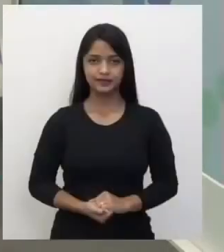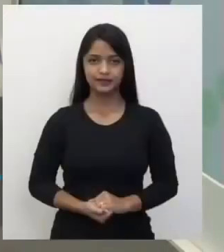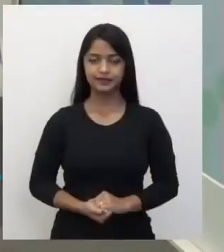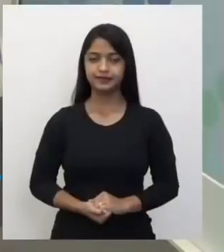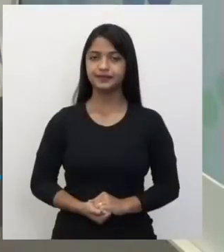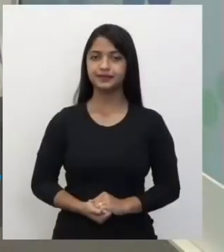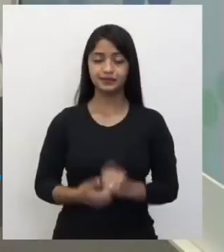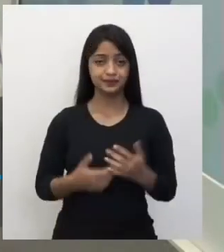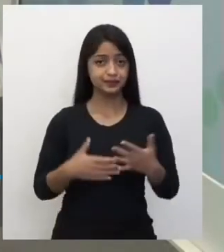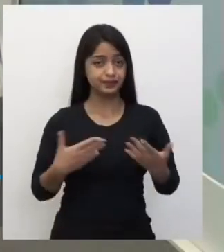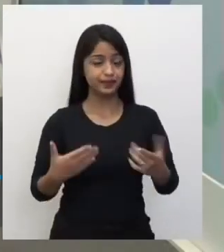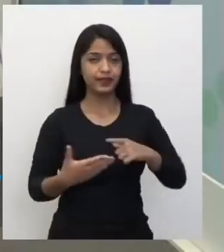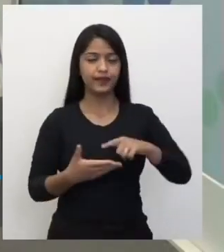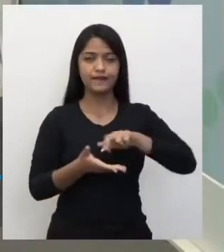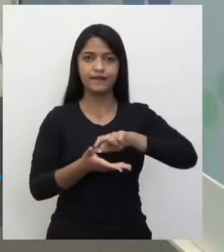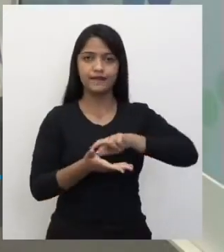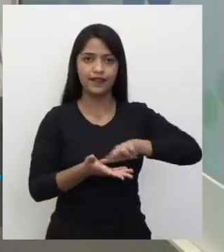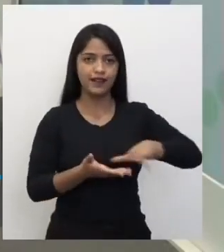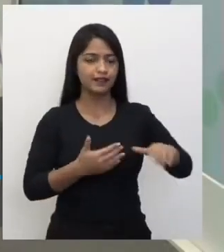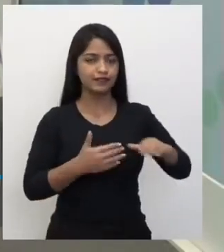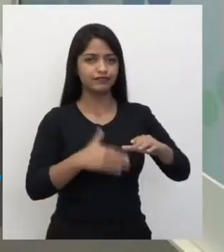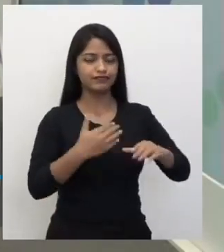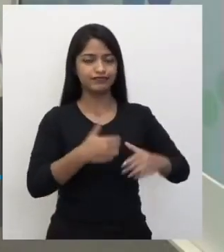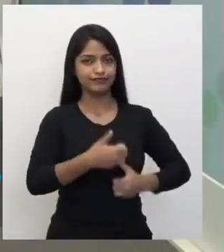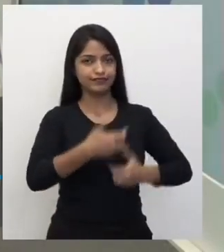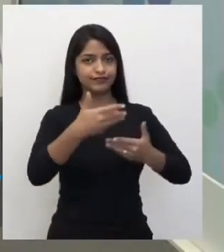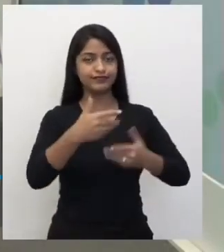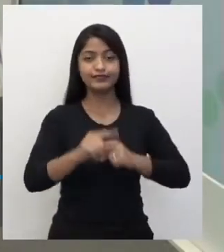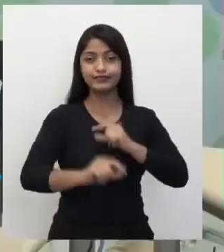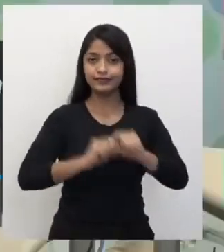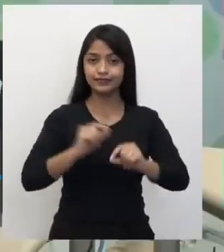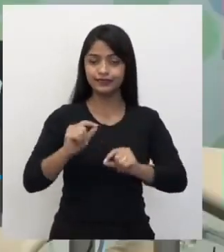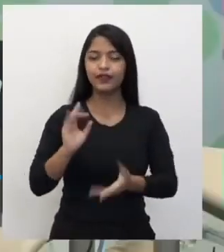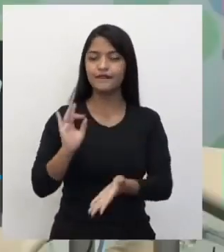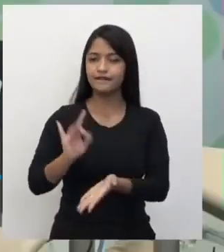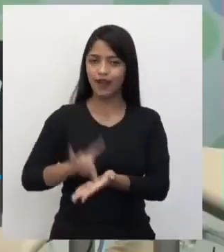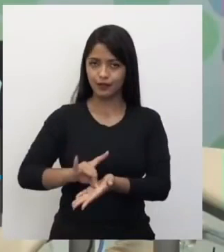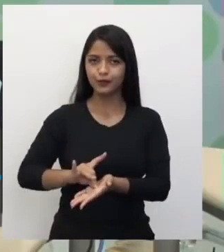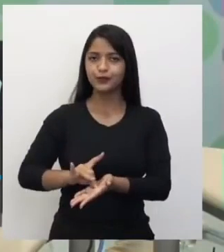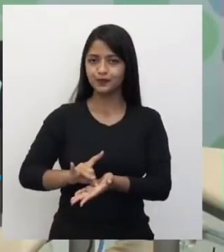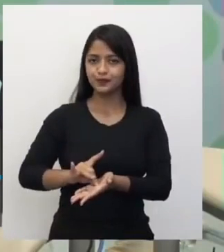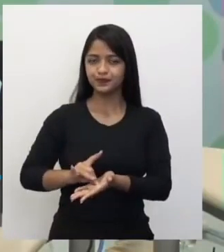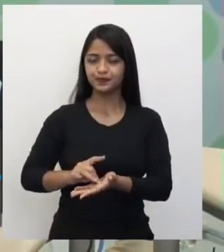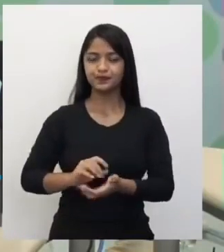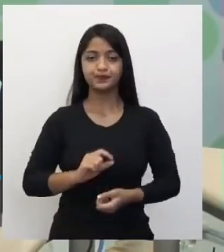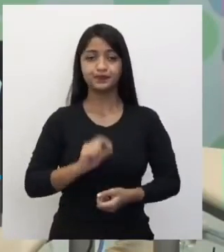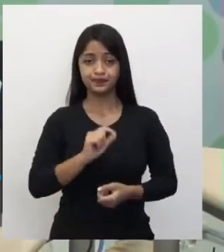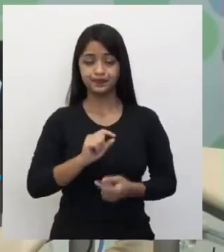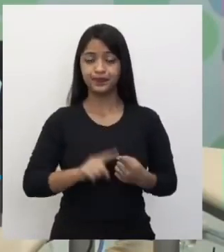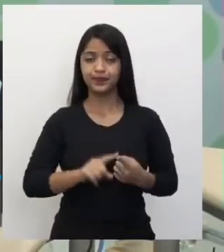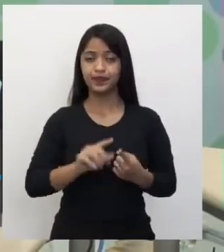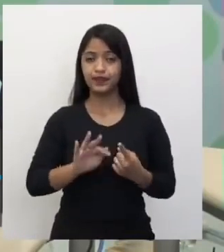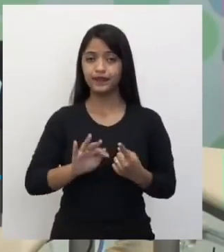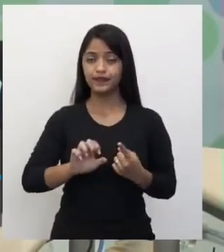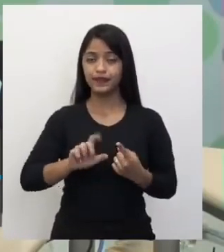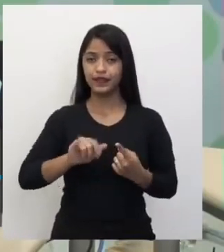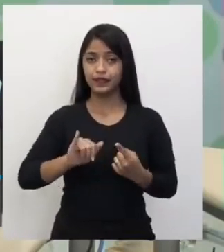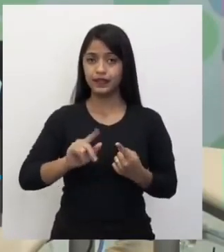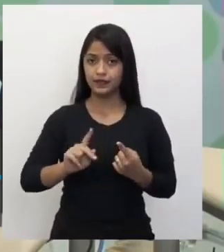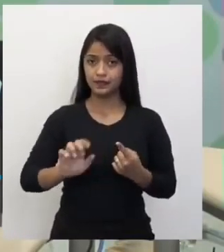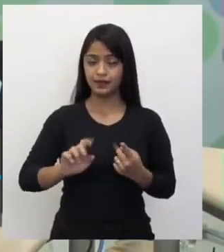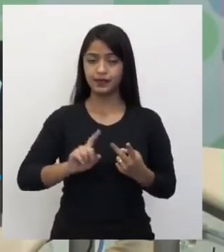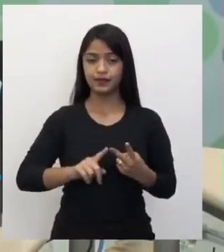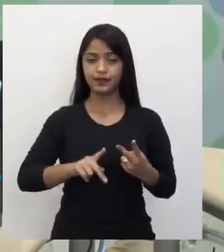Ideia? Olha, vários estão colocando que se trata de um fato. Então, vou colocar os que colocaram o fato. Felipe,